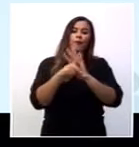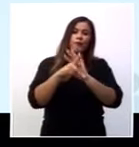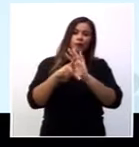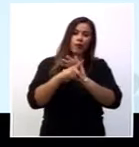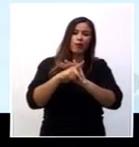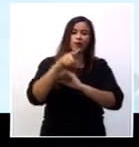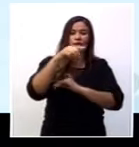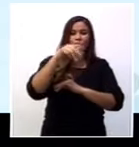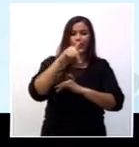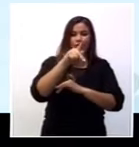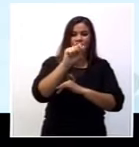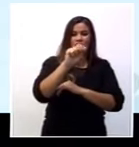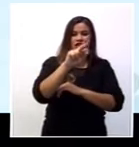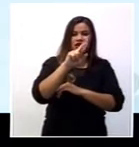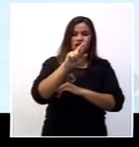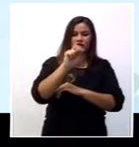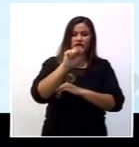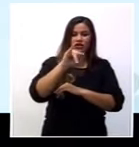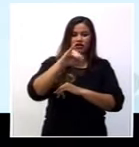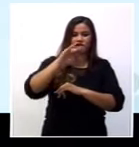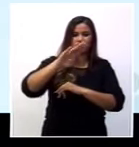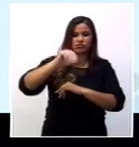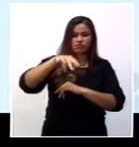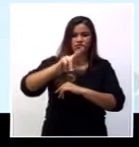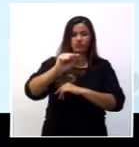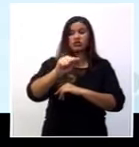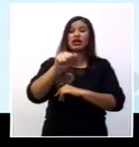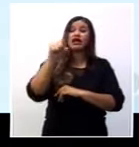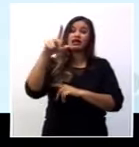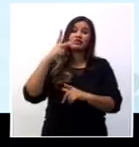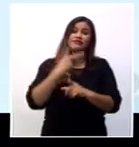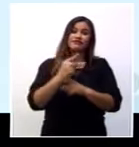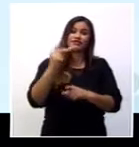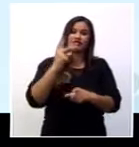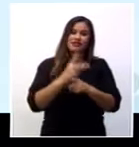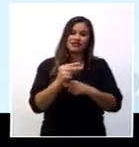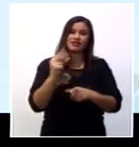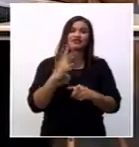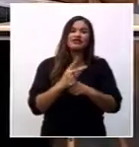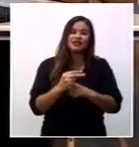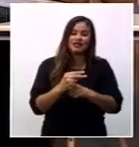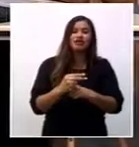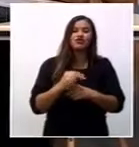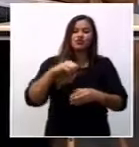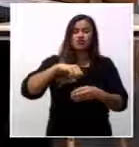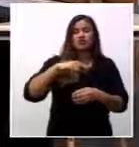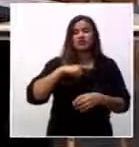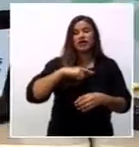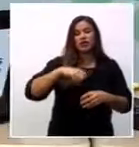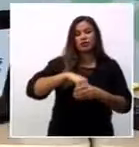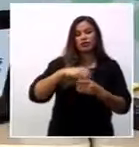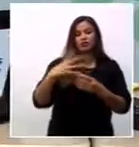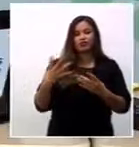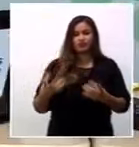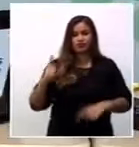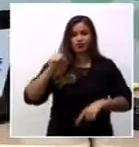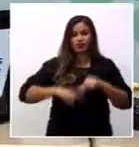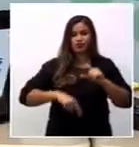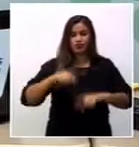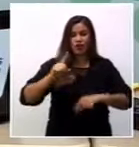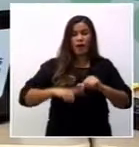da campanha do ano passado. A escola ganhou um material super bacana, que é uma